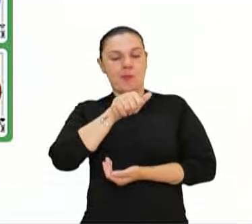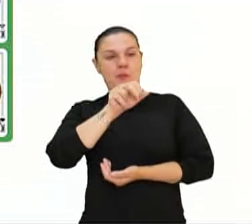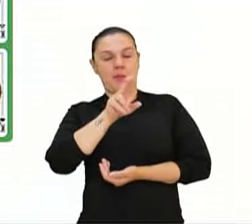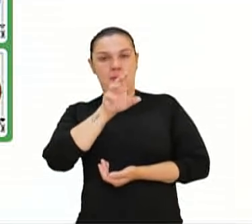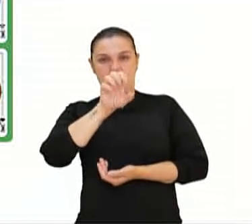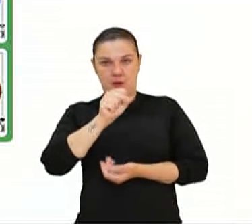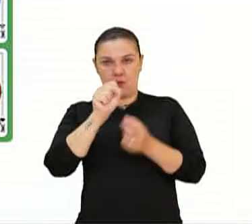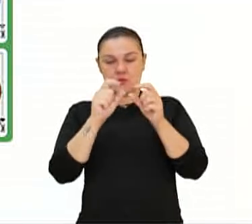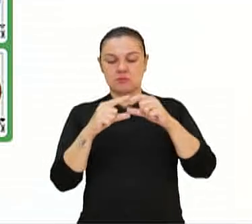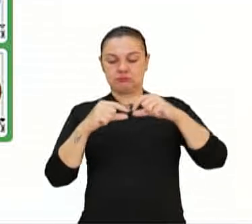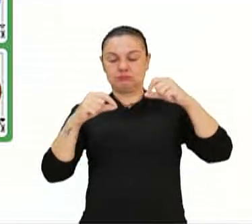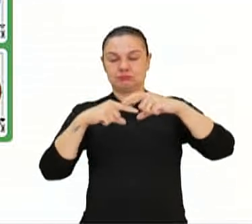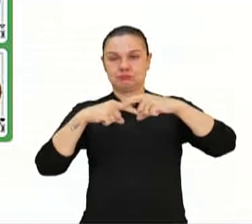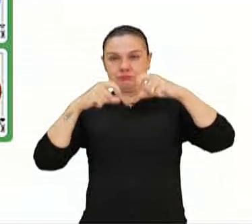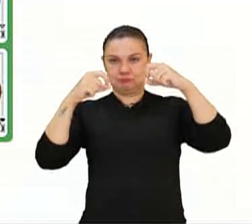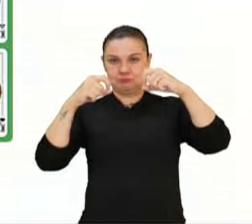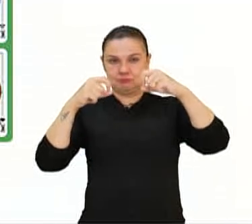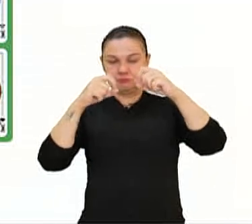um trevo